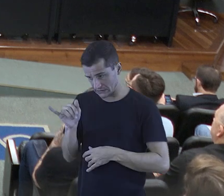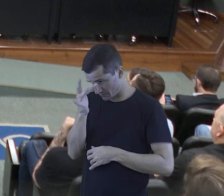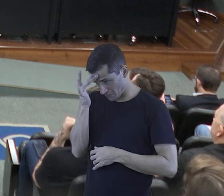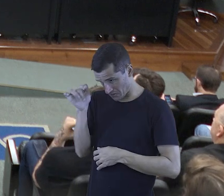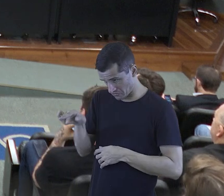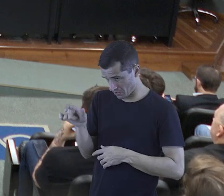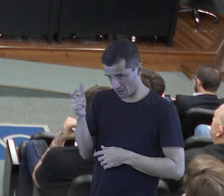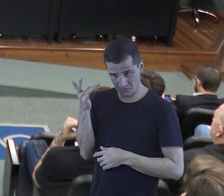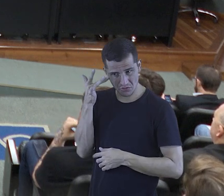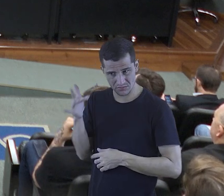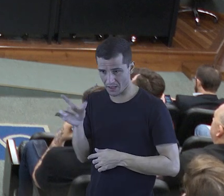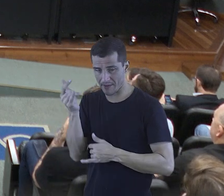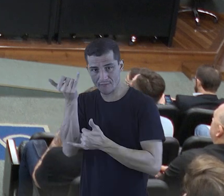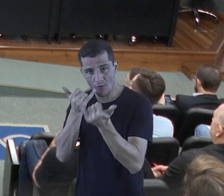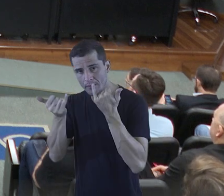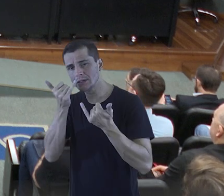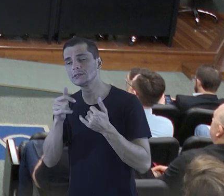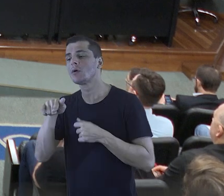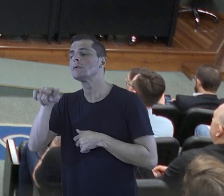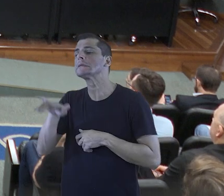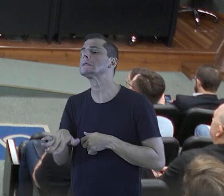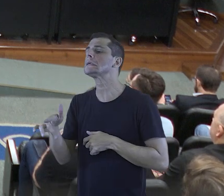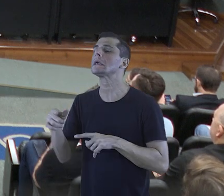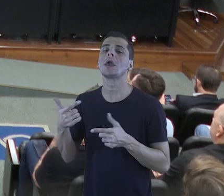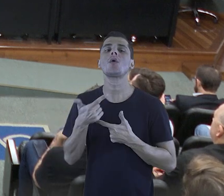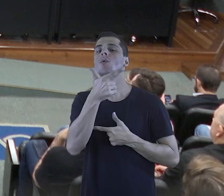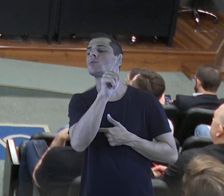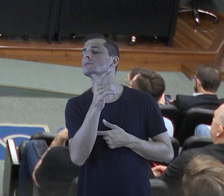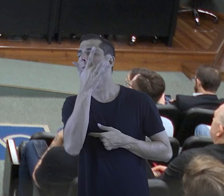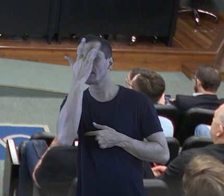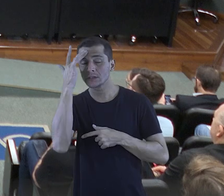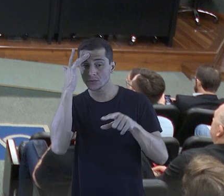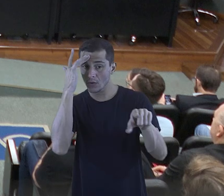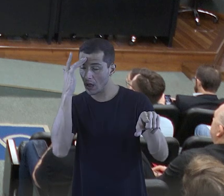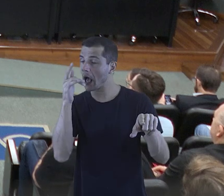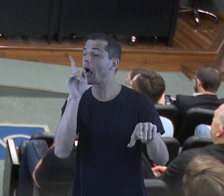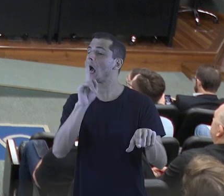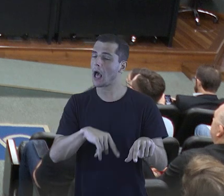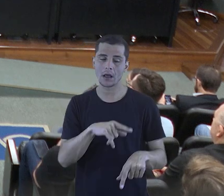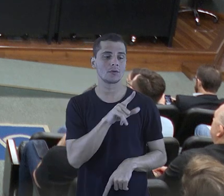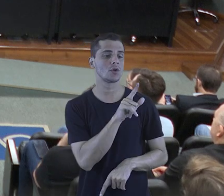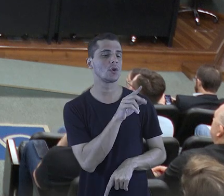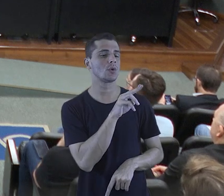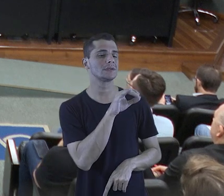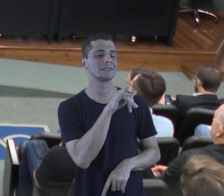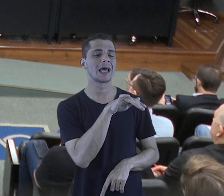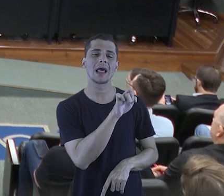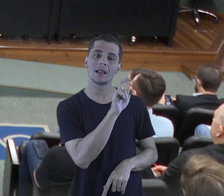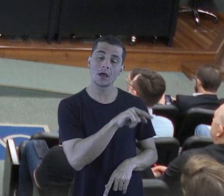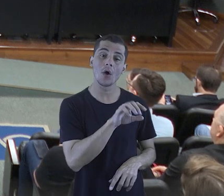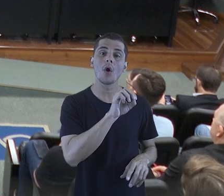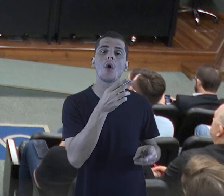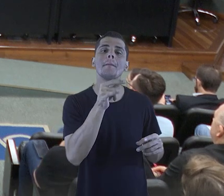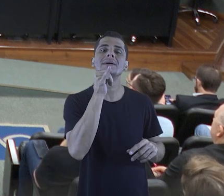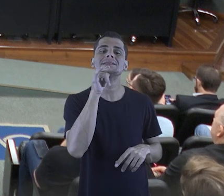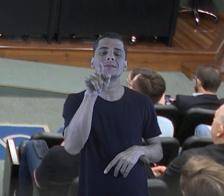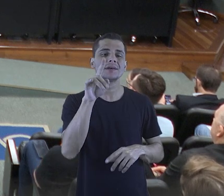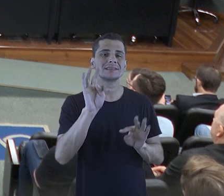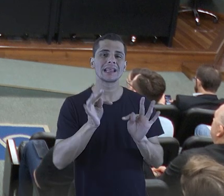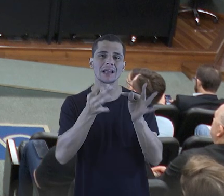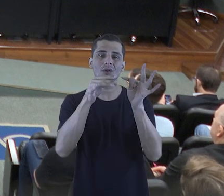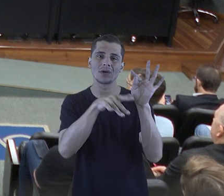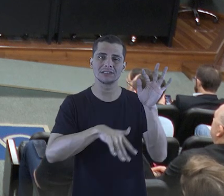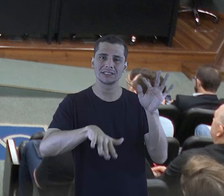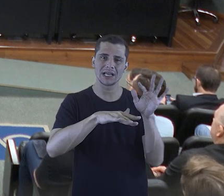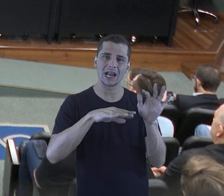Então, a Lucélia vai chegar e vai dizer, pessoal da TI, Martin, aqui esse é um problema que o Pironte quer saber. O Pironte é lá do Estado Maranhão